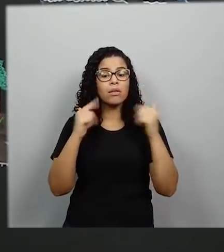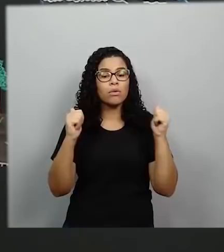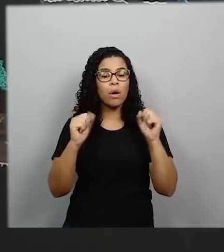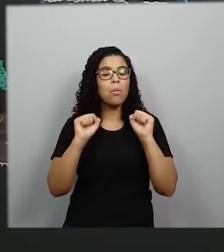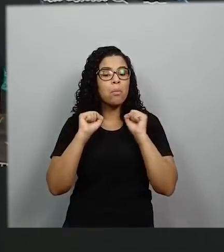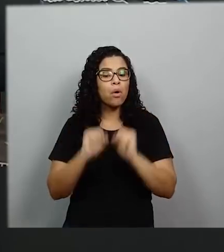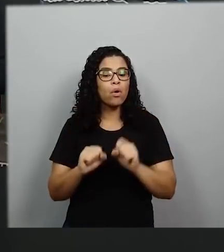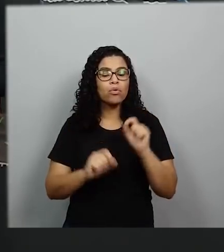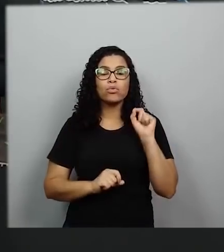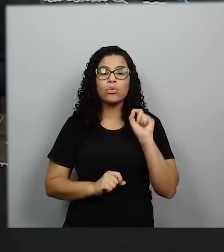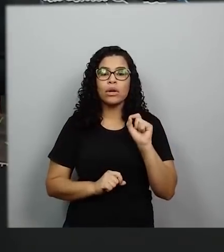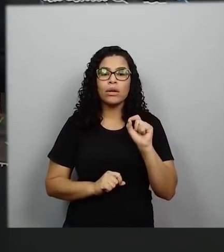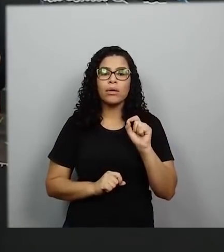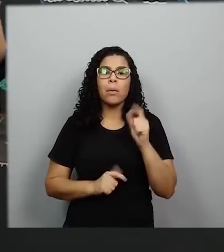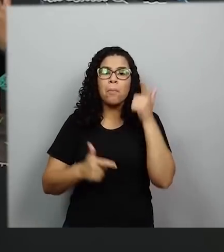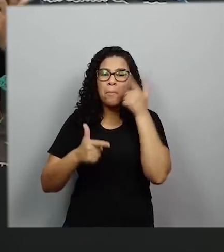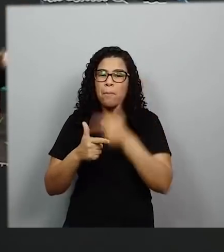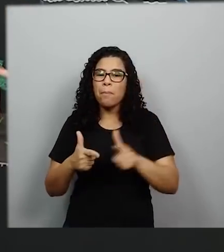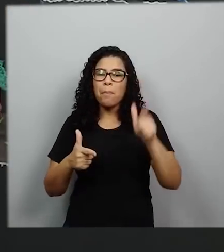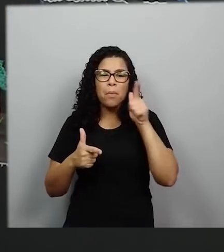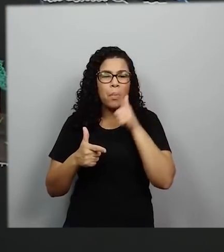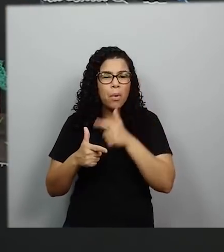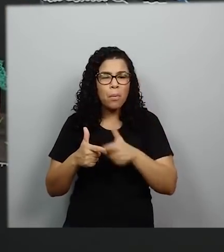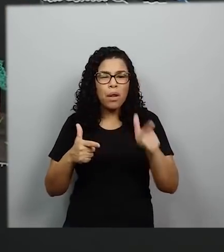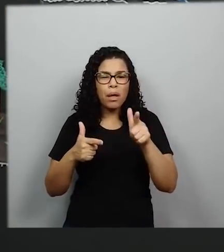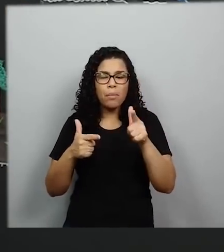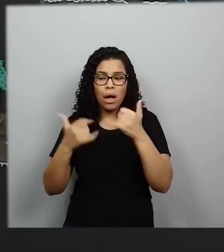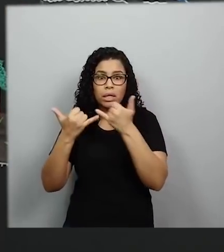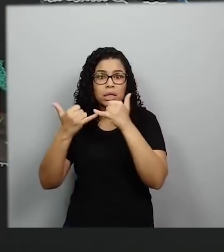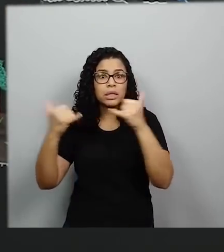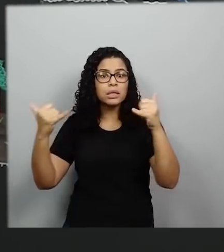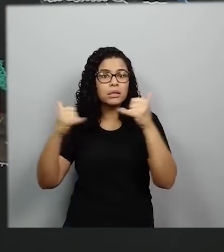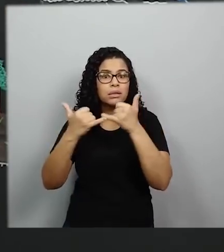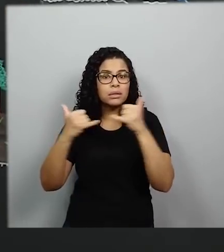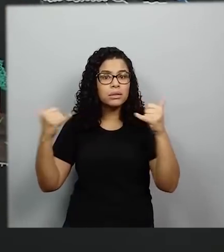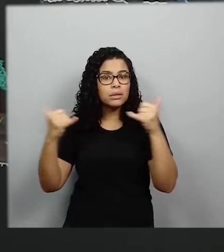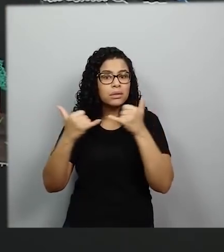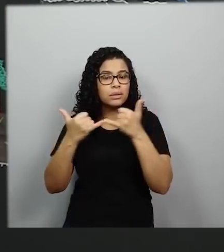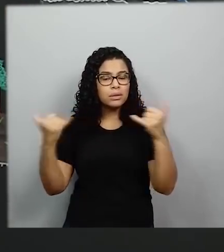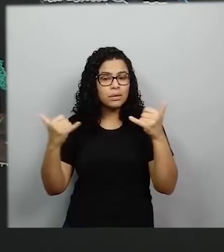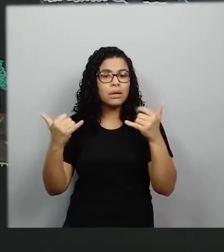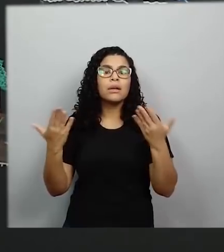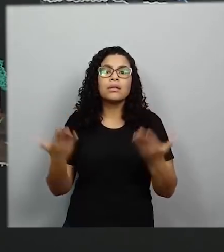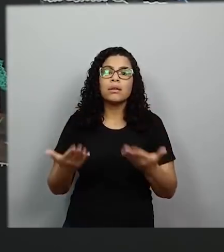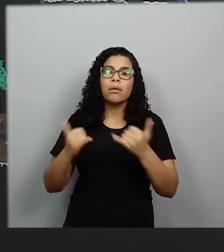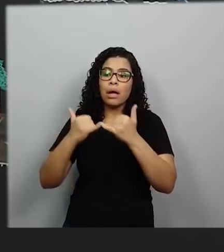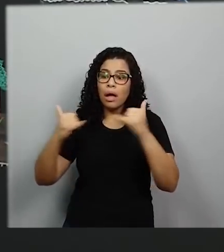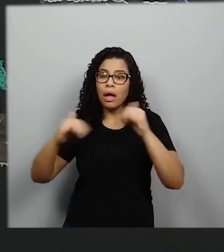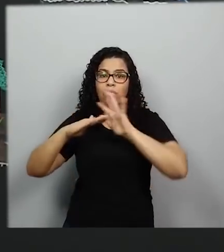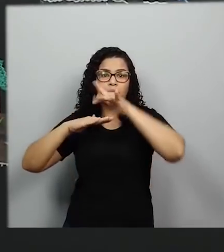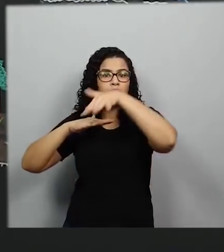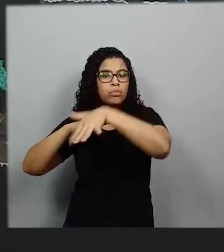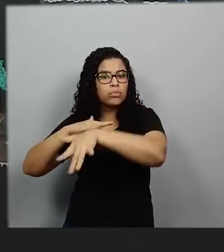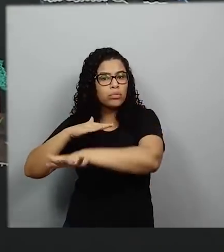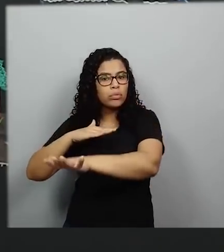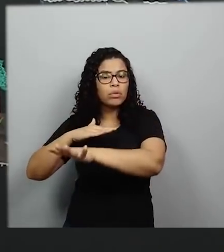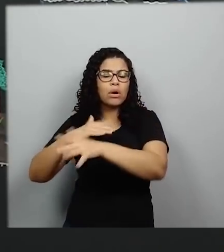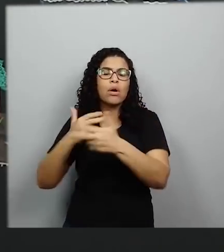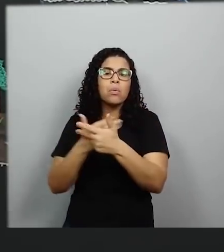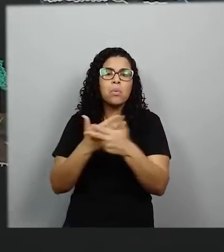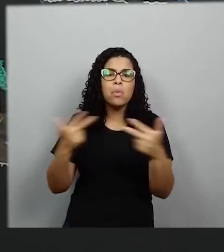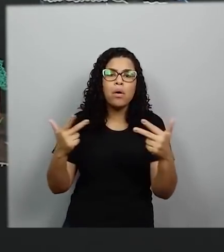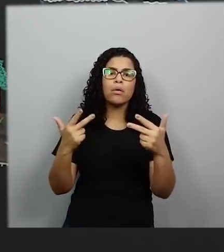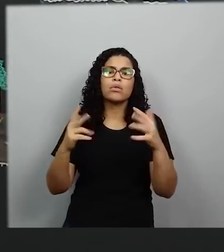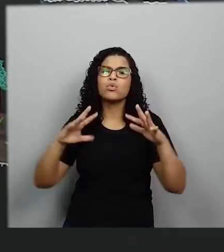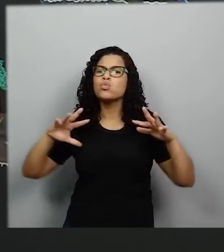aqui no último item, a crise na produção de energia. Hidrelétricas, termoelétricas, usinas